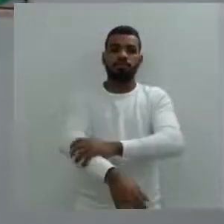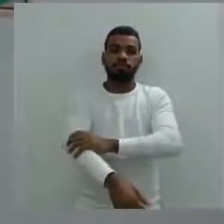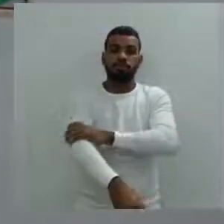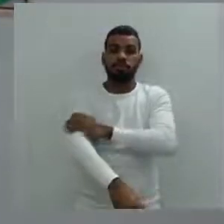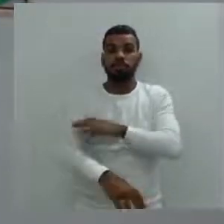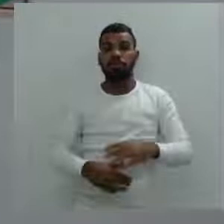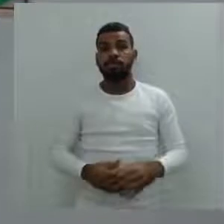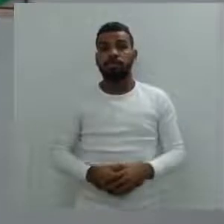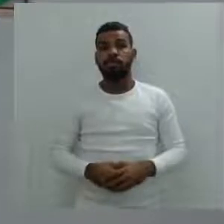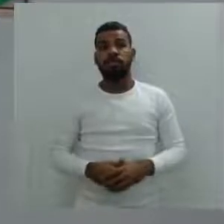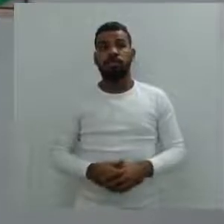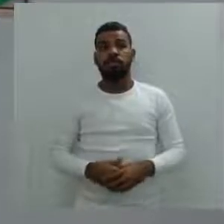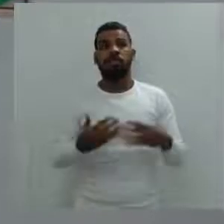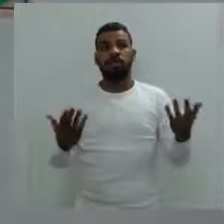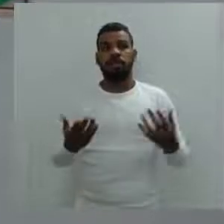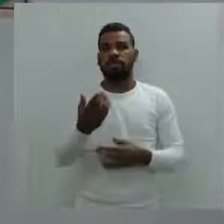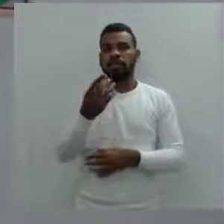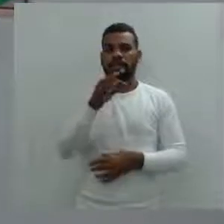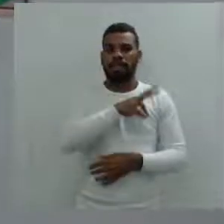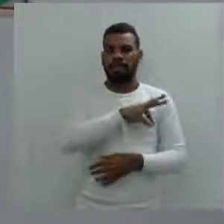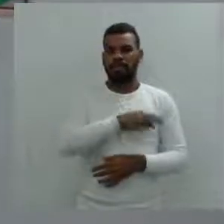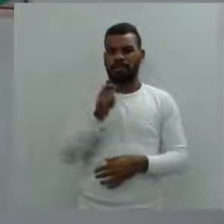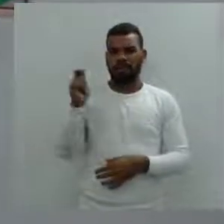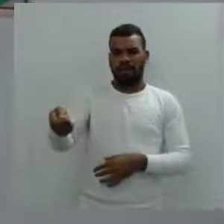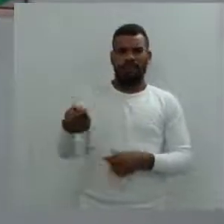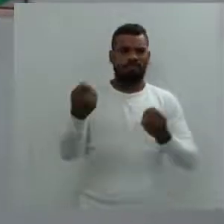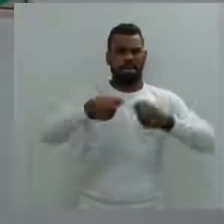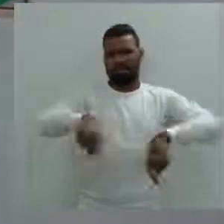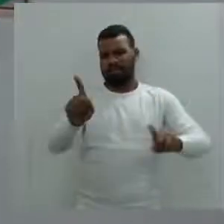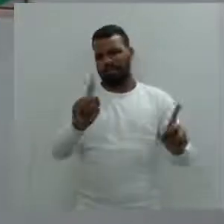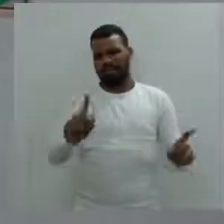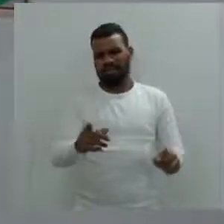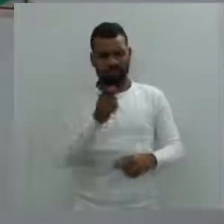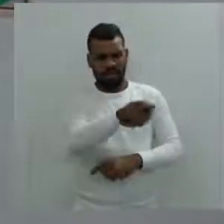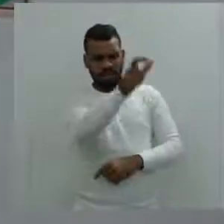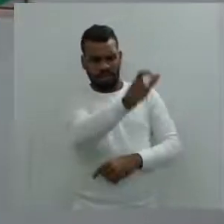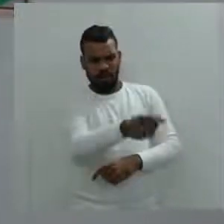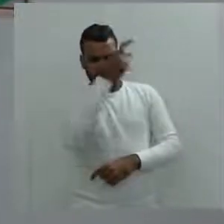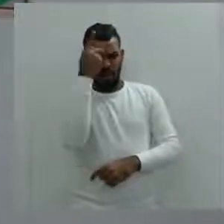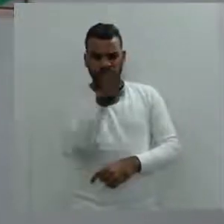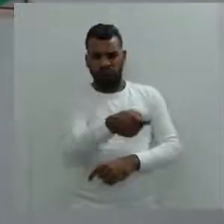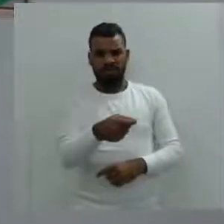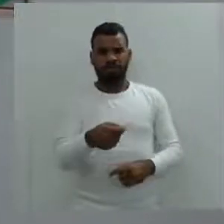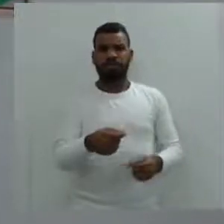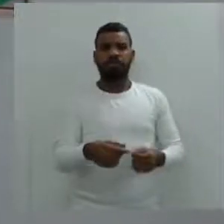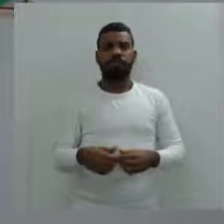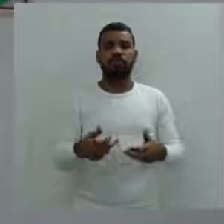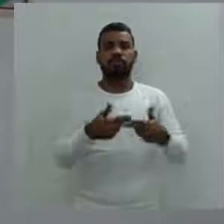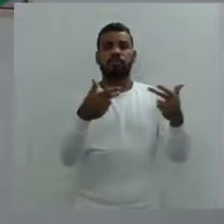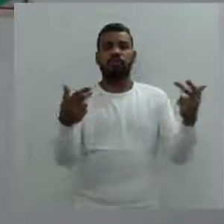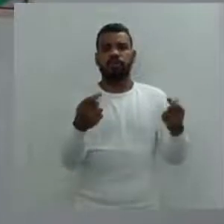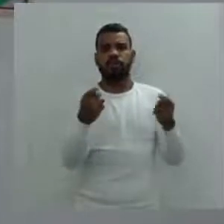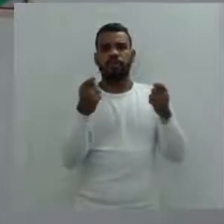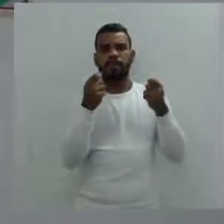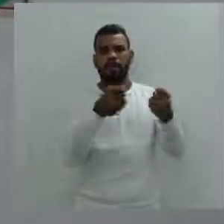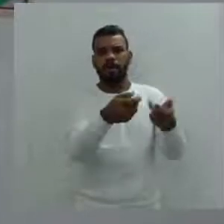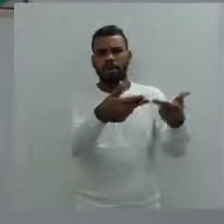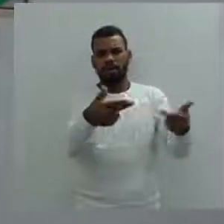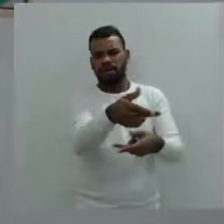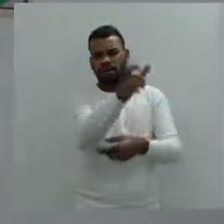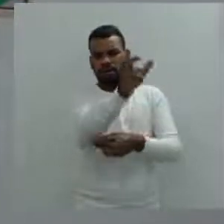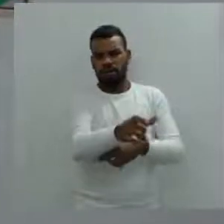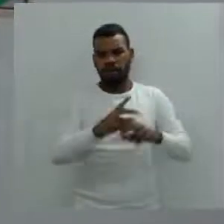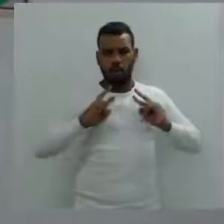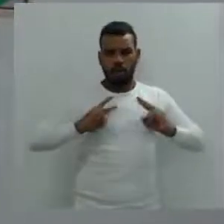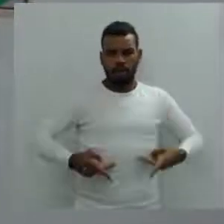isso, eu evito salários, eu evito uma série de fatores que não precisa da mão